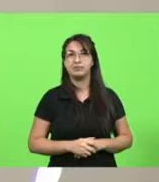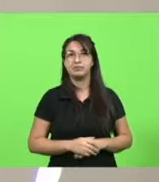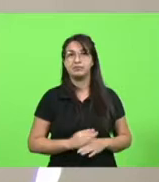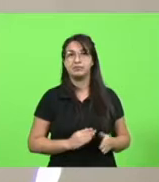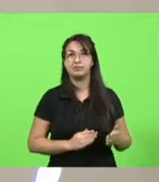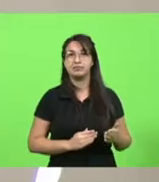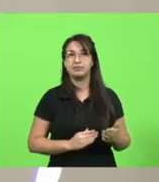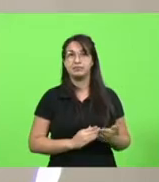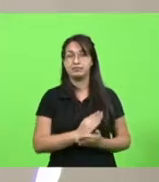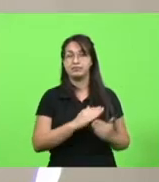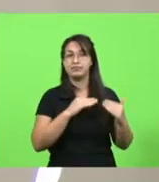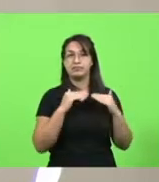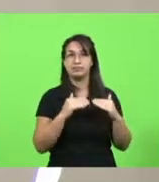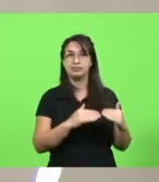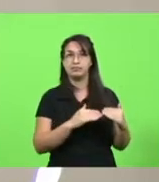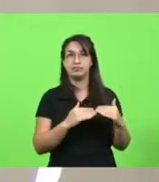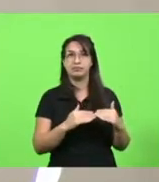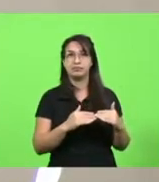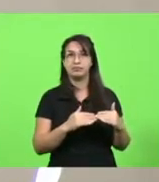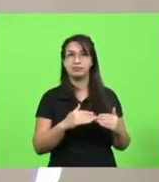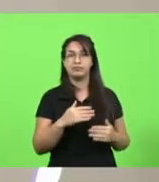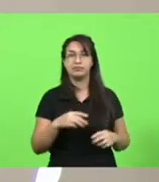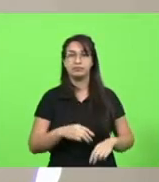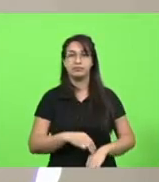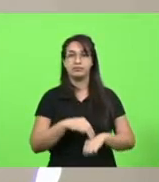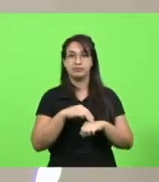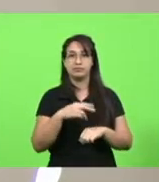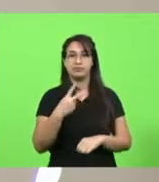encontram. Aprovado por unanimidade. Moção